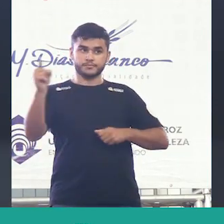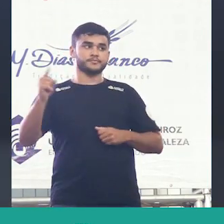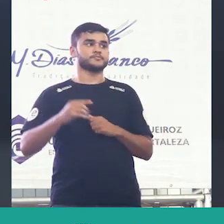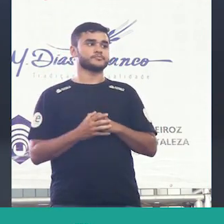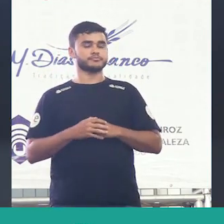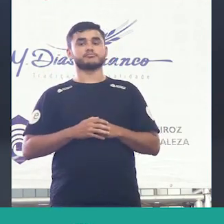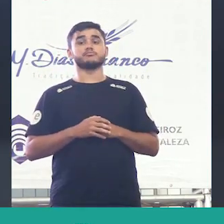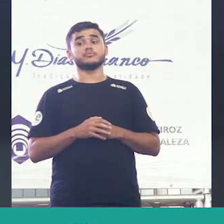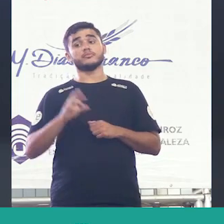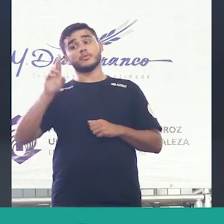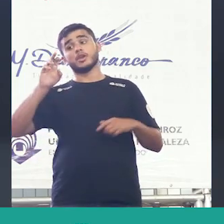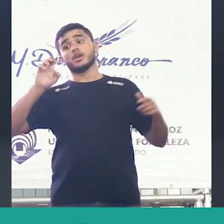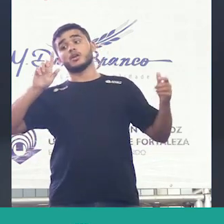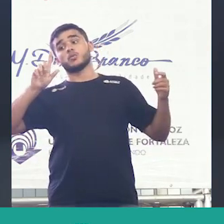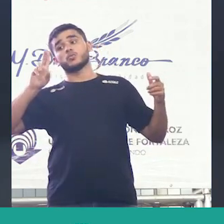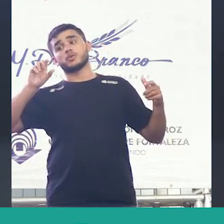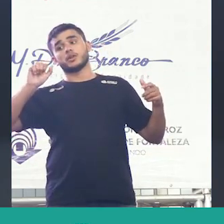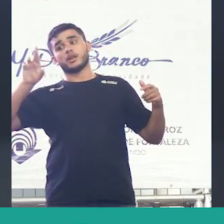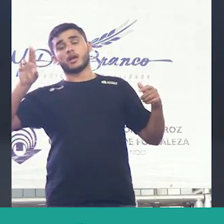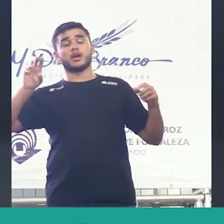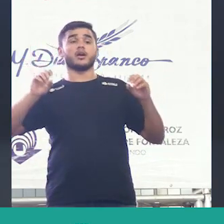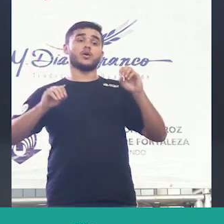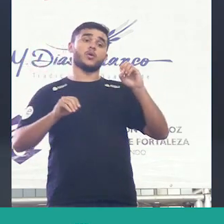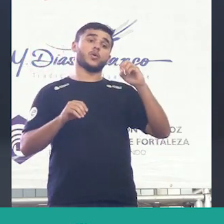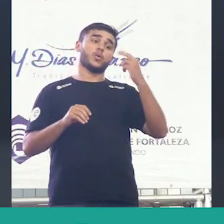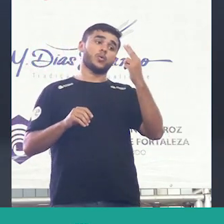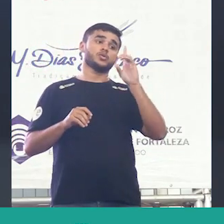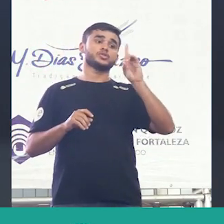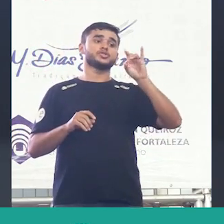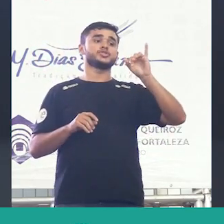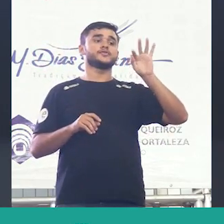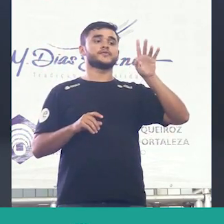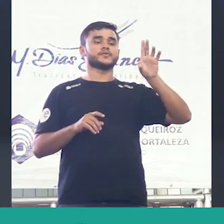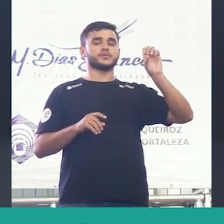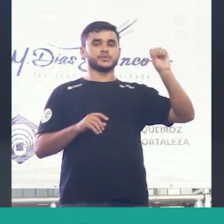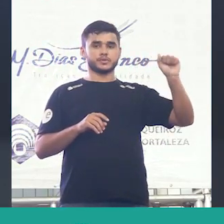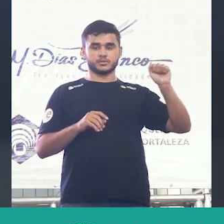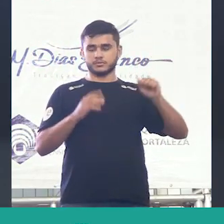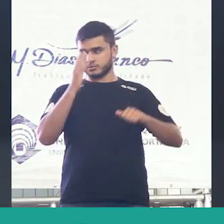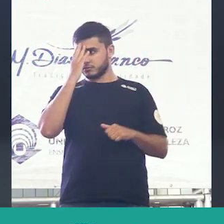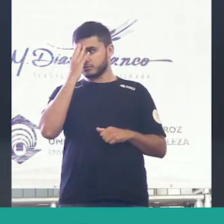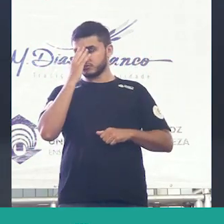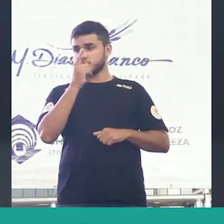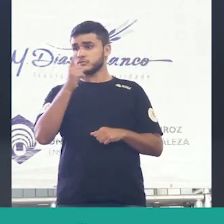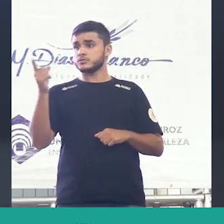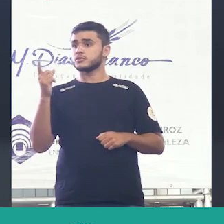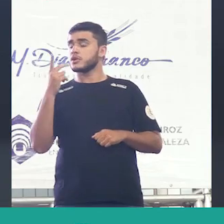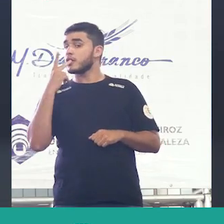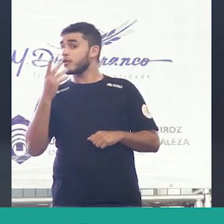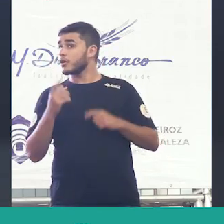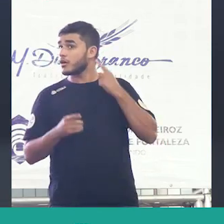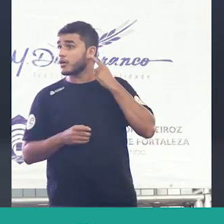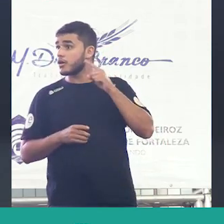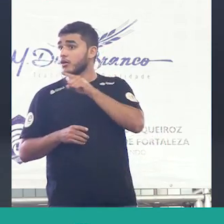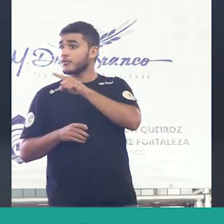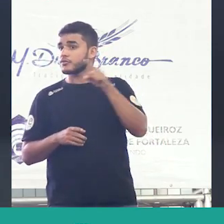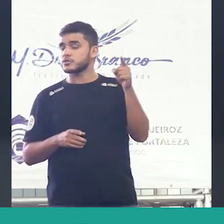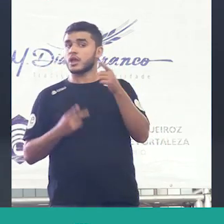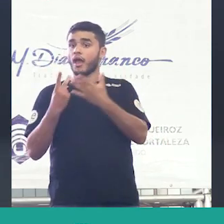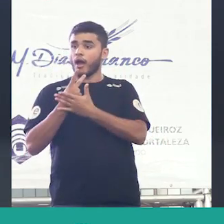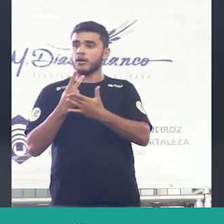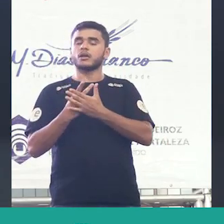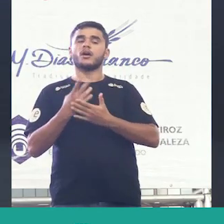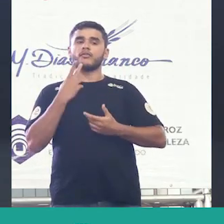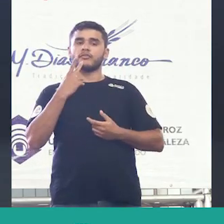dizer se a reflexão é regular ou é difusa. Fui claro? Fui claro? Se tiver errado, se eu escutar o coro errado, aí